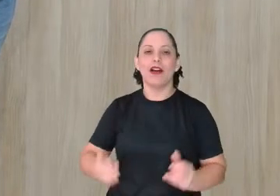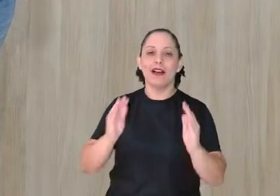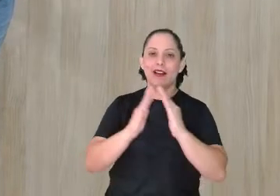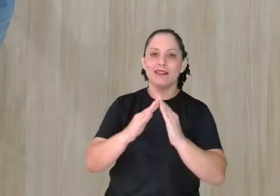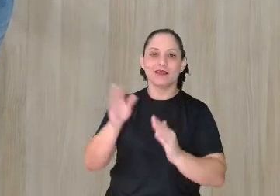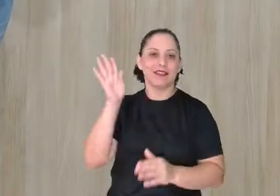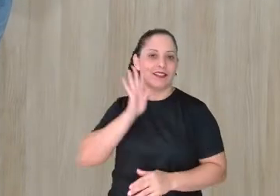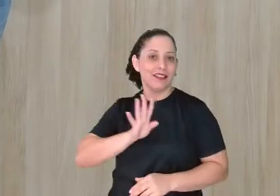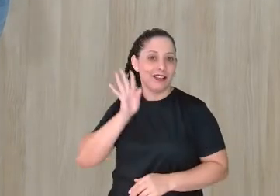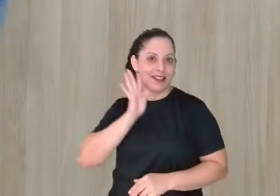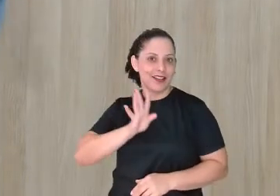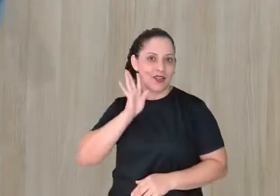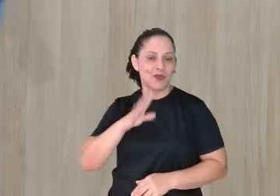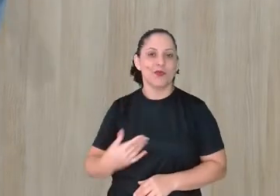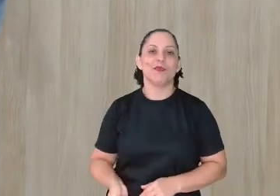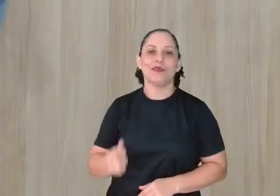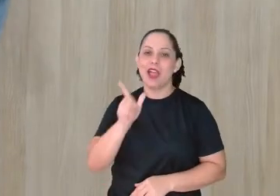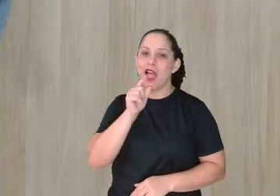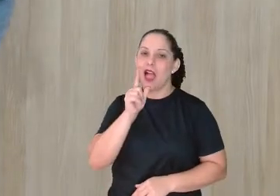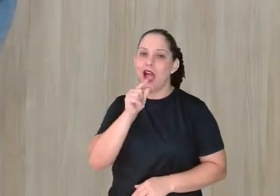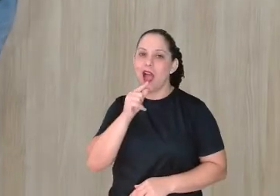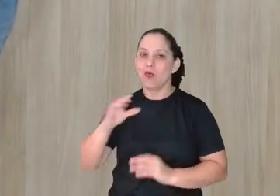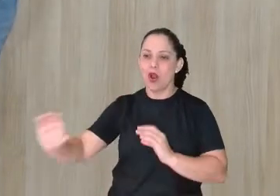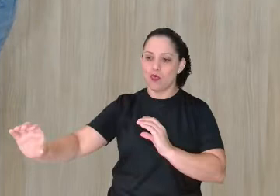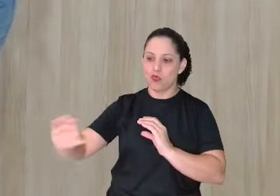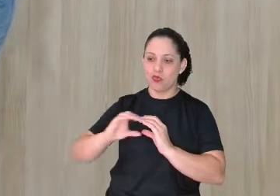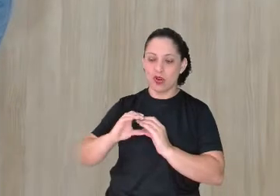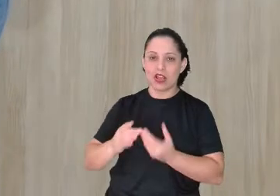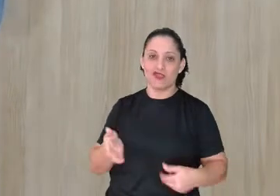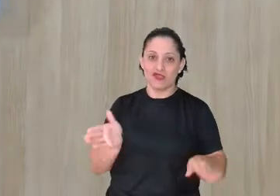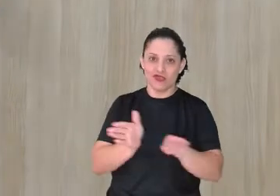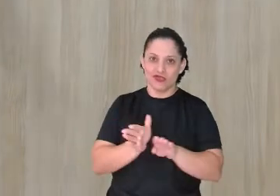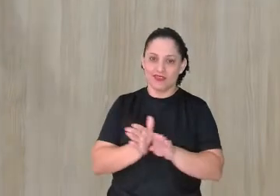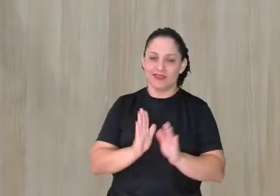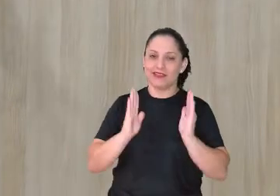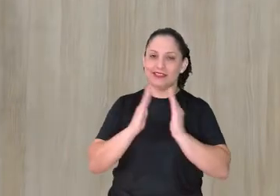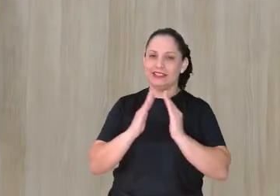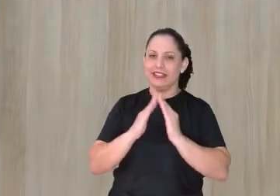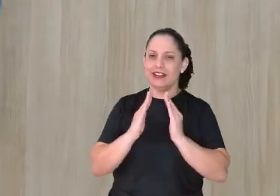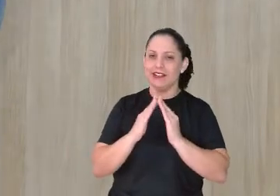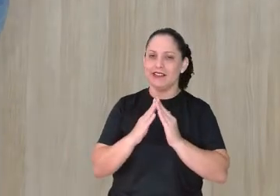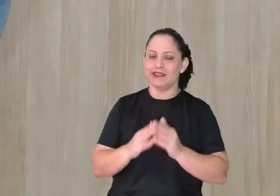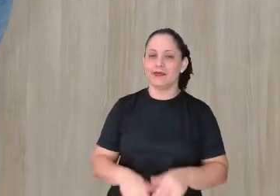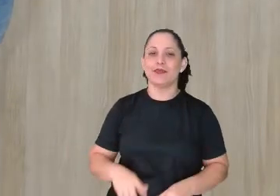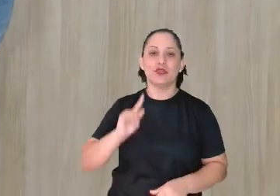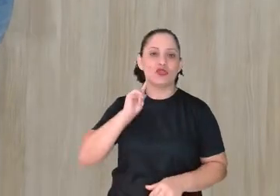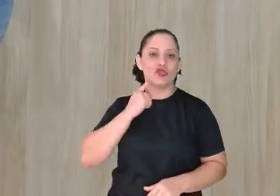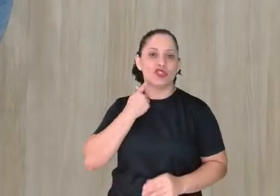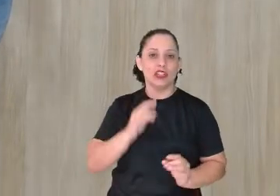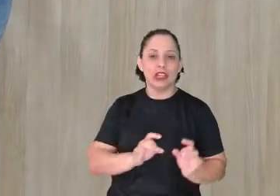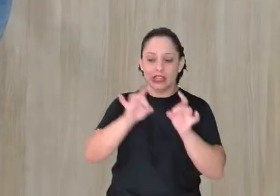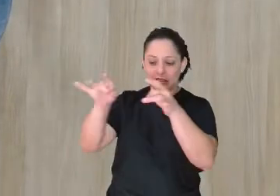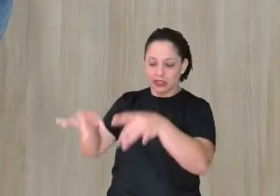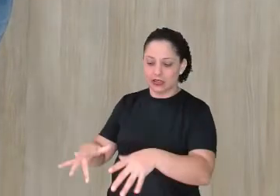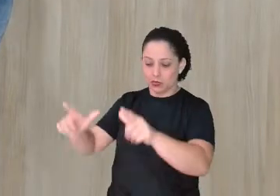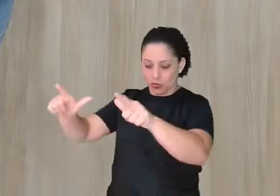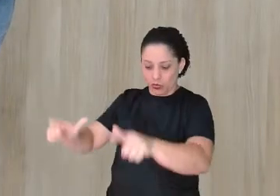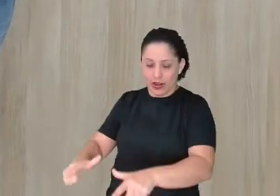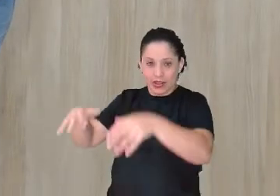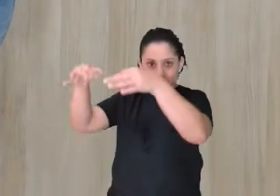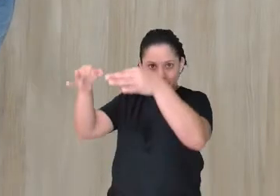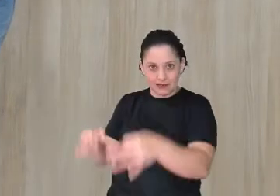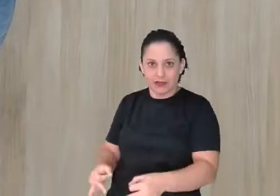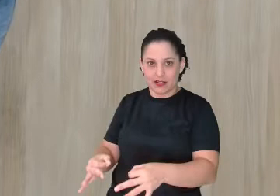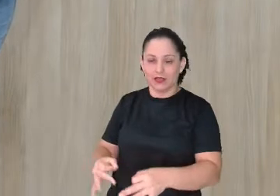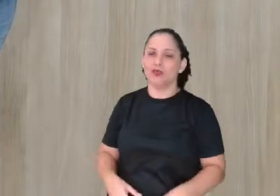viver, que a gente recebesse água em casa, né, professora? Isso. Tivesse como jogar nossos resíduos nos locais adequados.